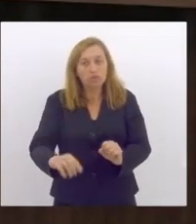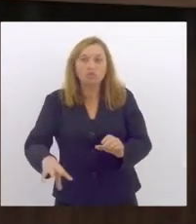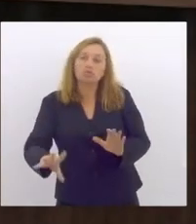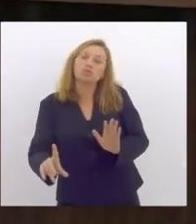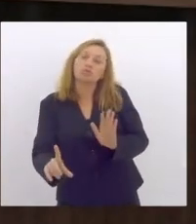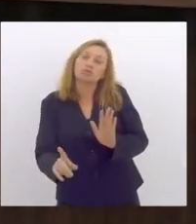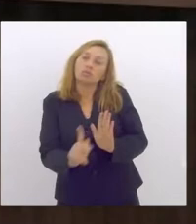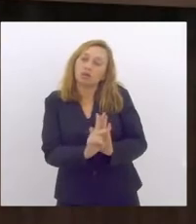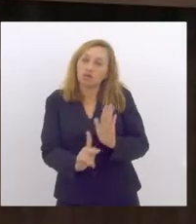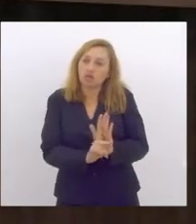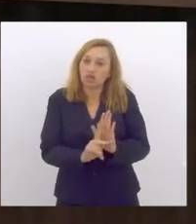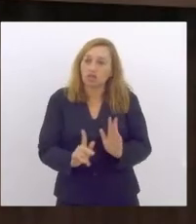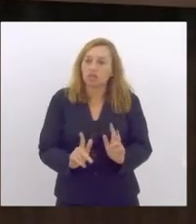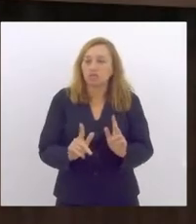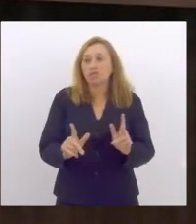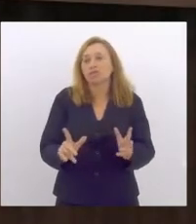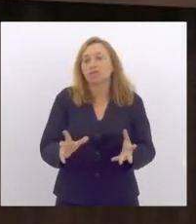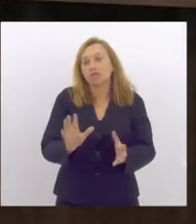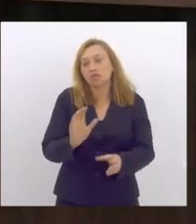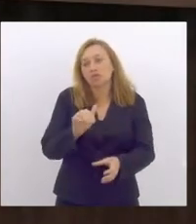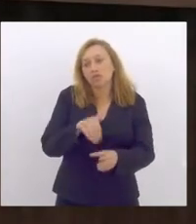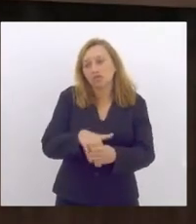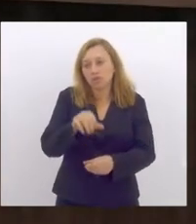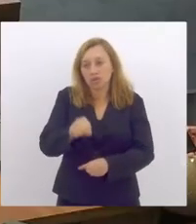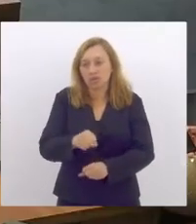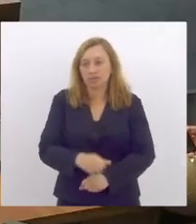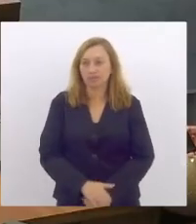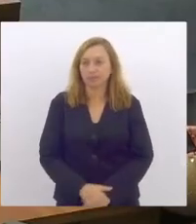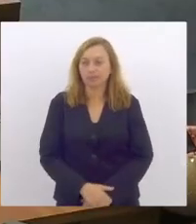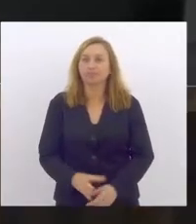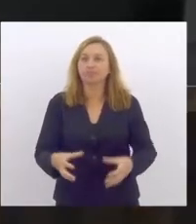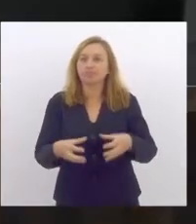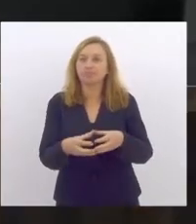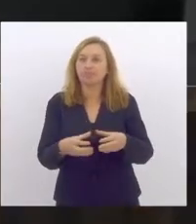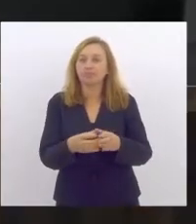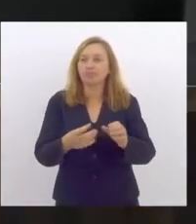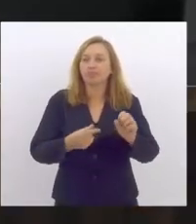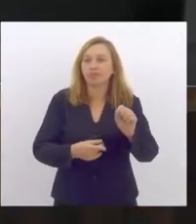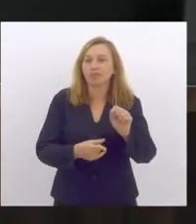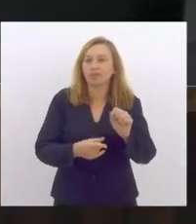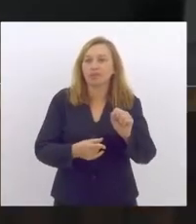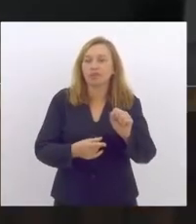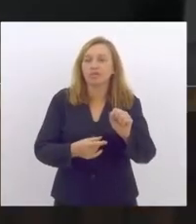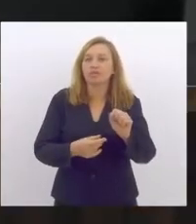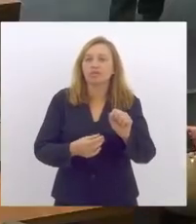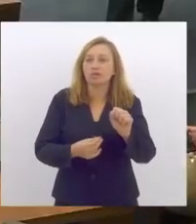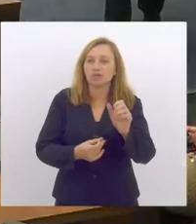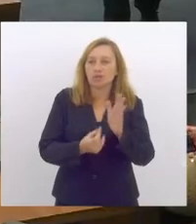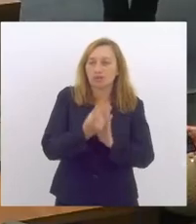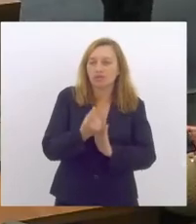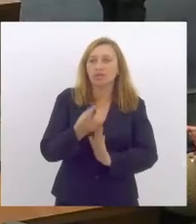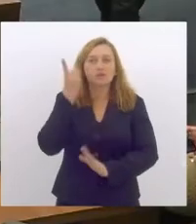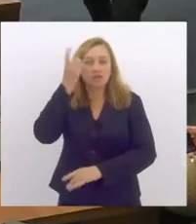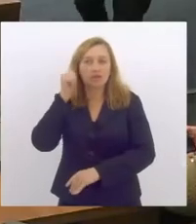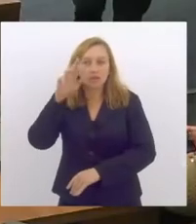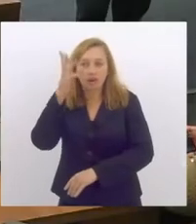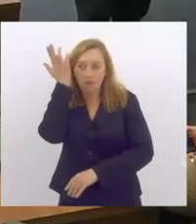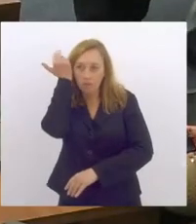projeto desse, no mérito, voto favorável. Pela Comissão de Orçamento, deputado Eliomar Coelho.